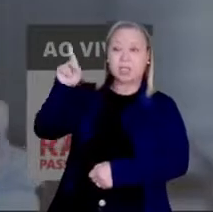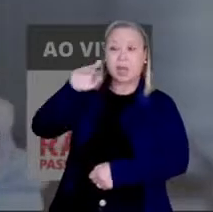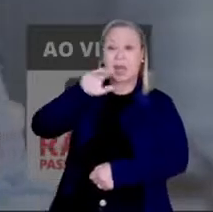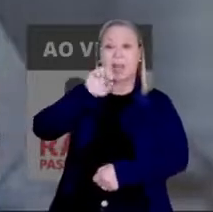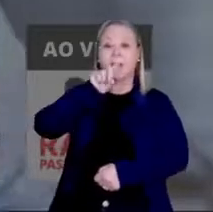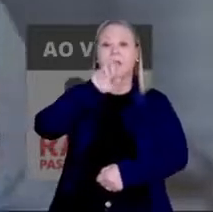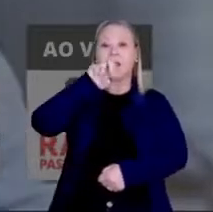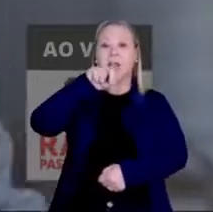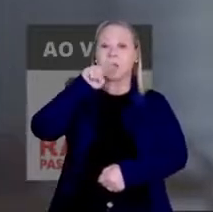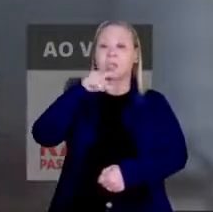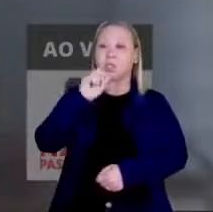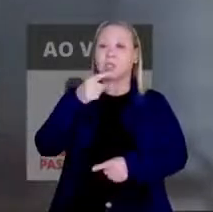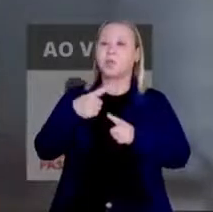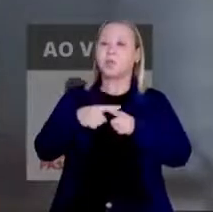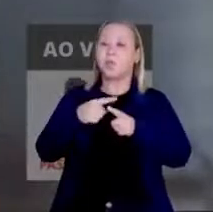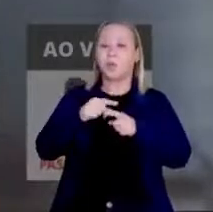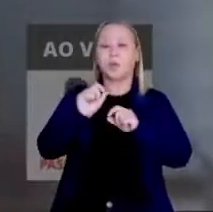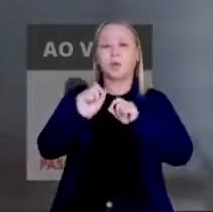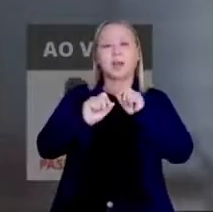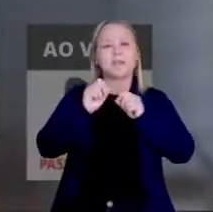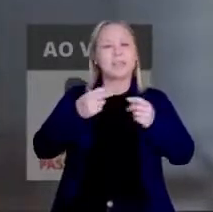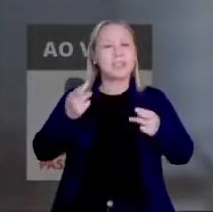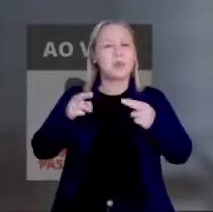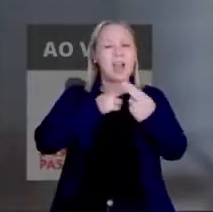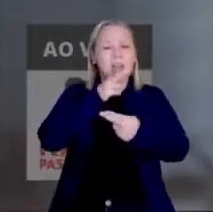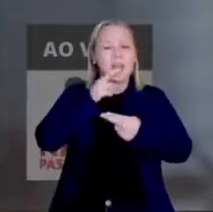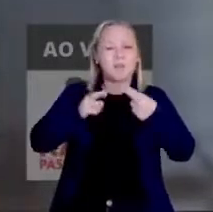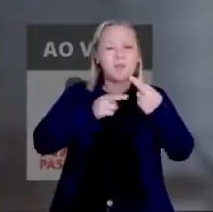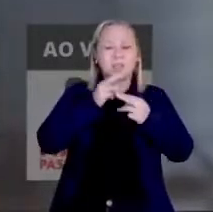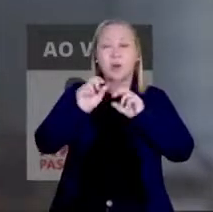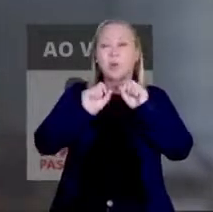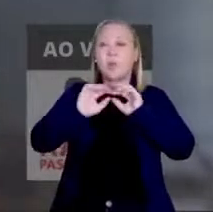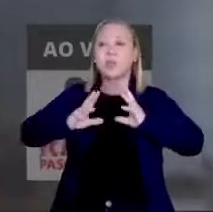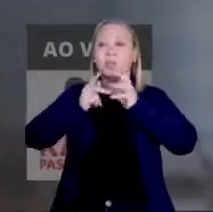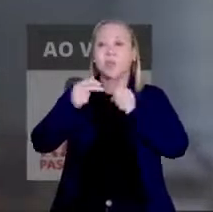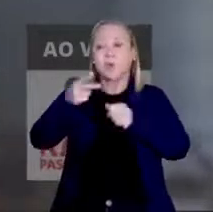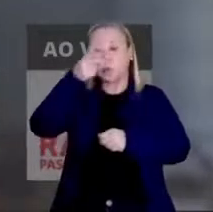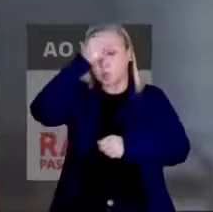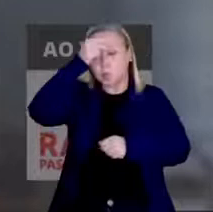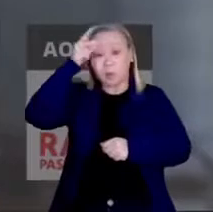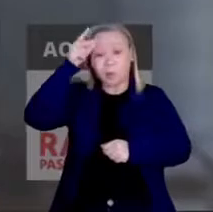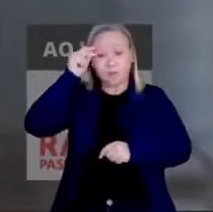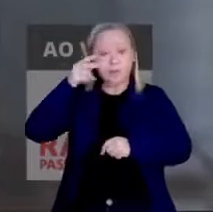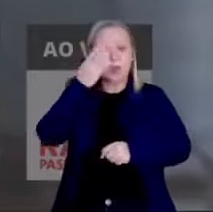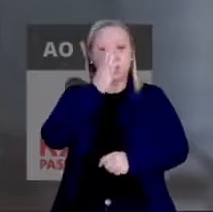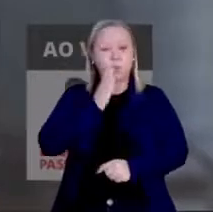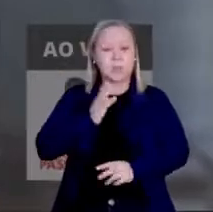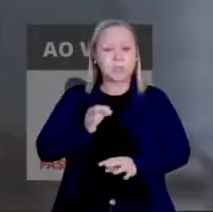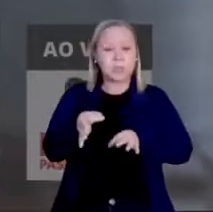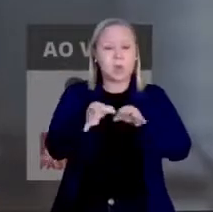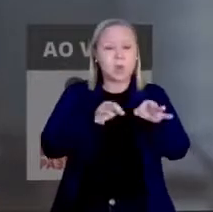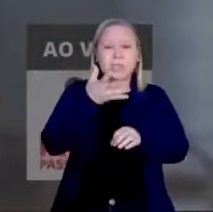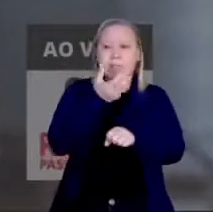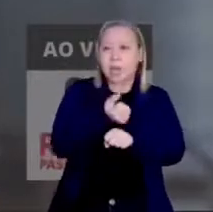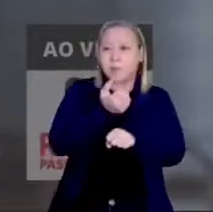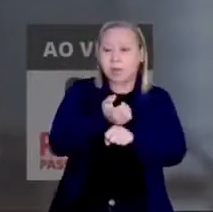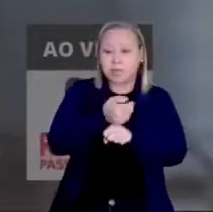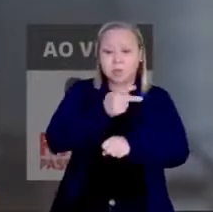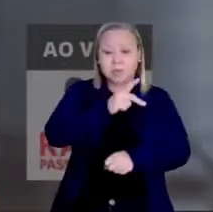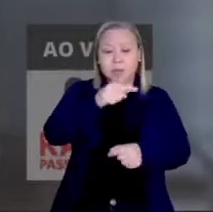país. Muito bem. Lula, gostaria também que o senhor esclarecesse para a gente aqui mais um tema